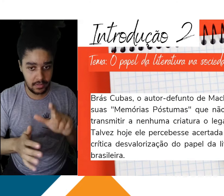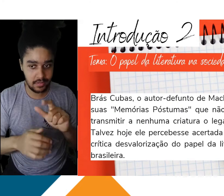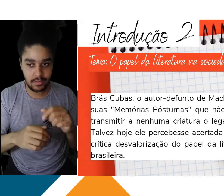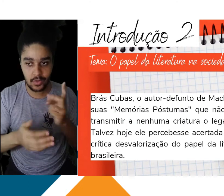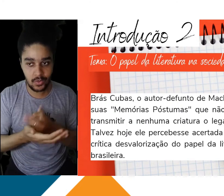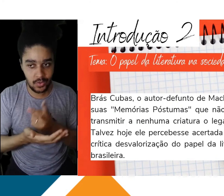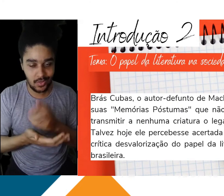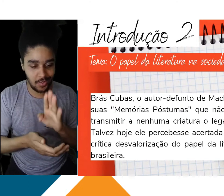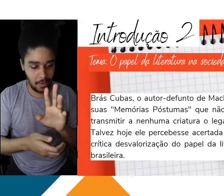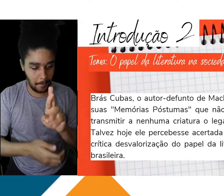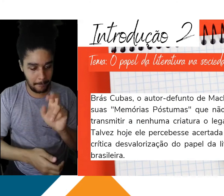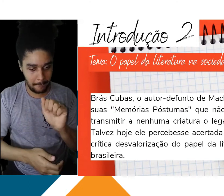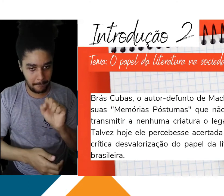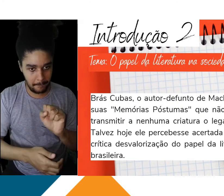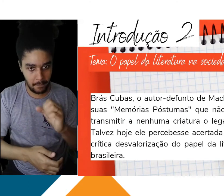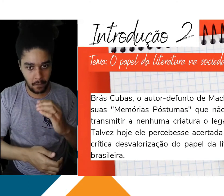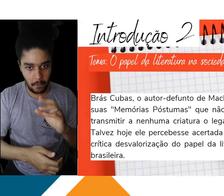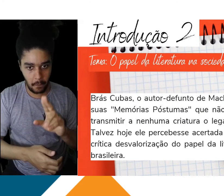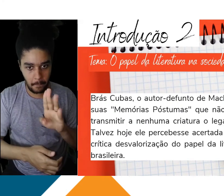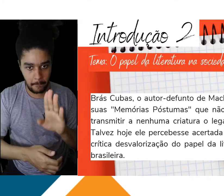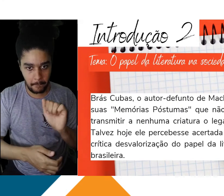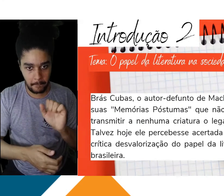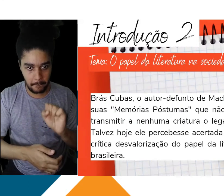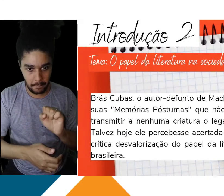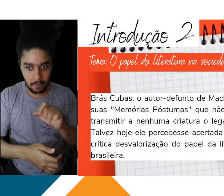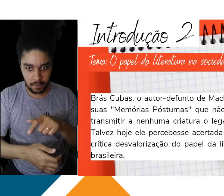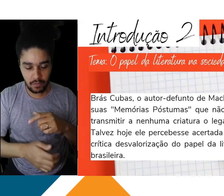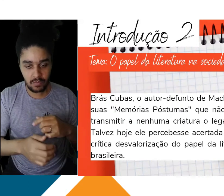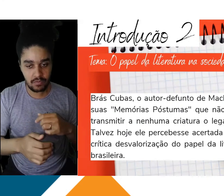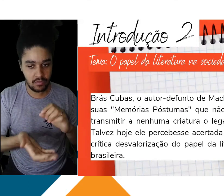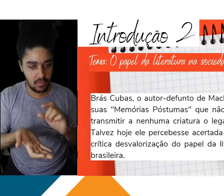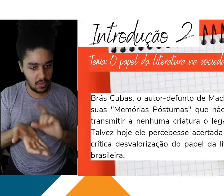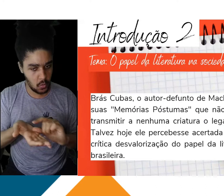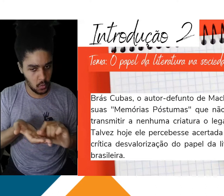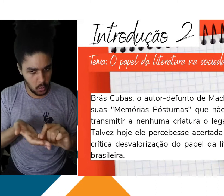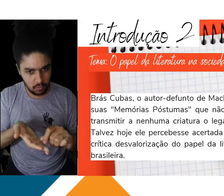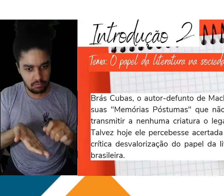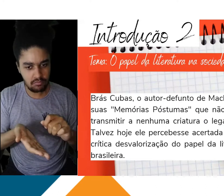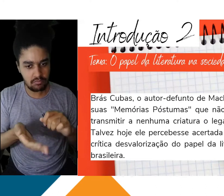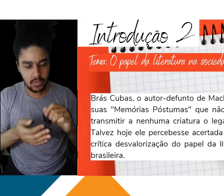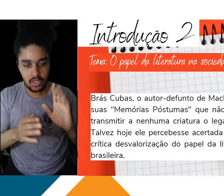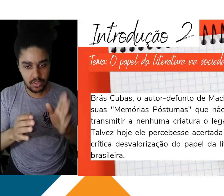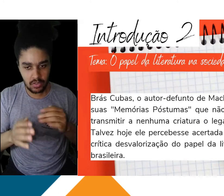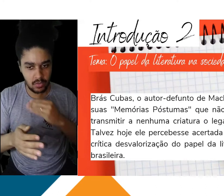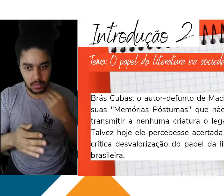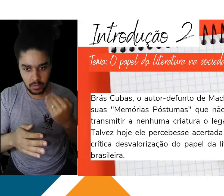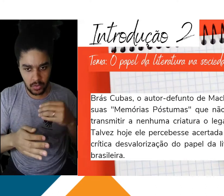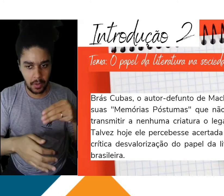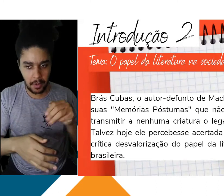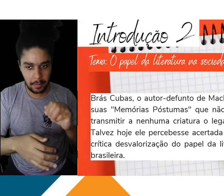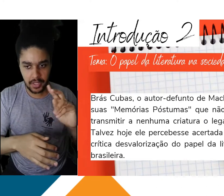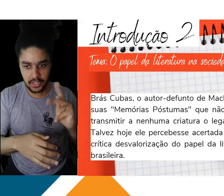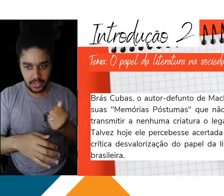com Brás Cubas. Brás Cubas, o autor defunto de Machado de Assis, diz em suas memórias póstumas que não teve filhos para